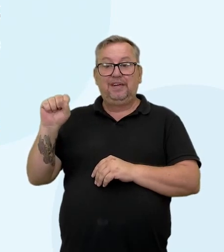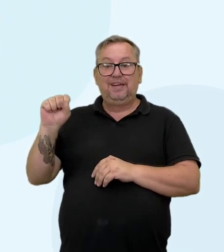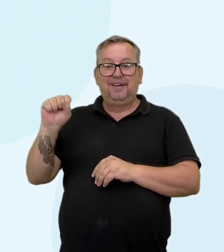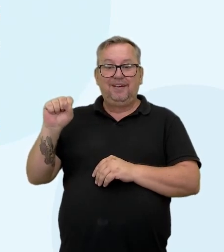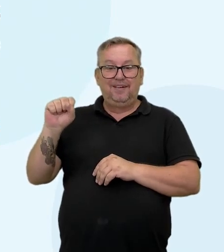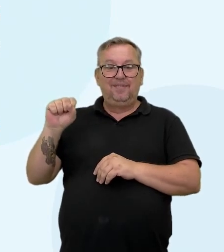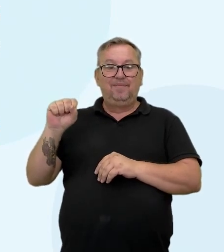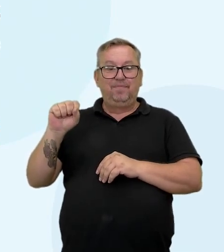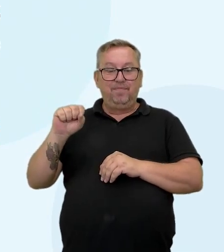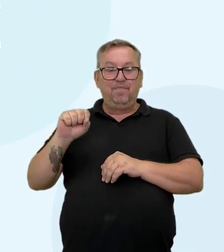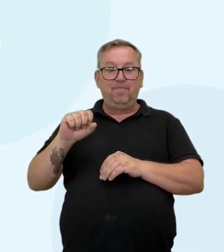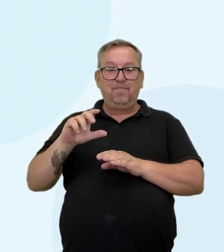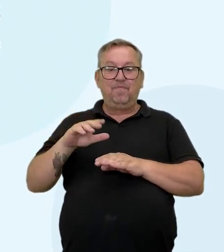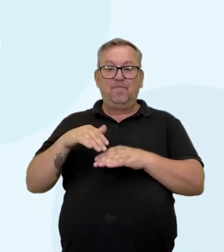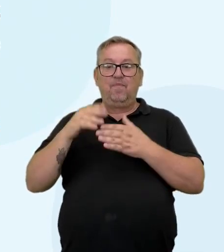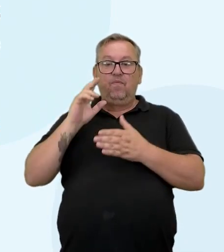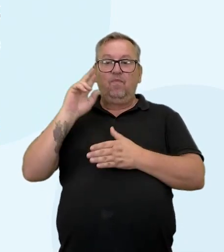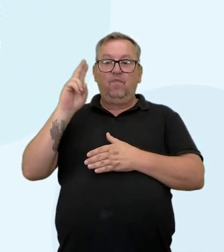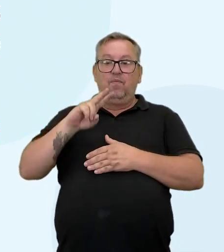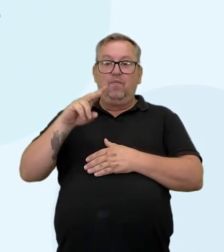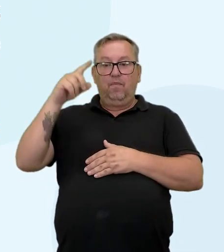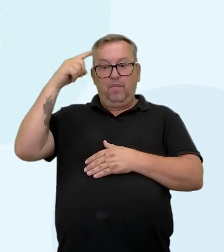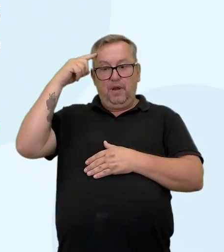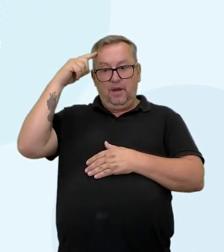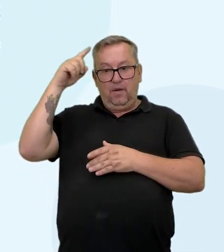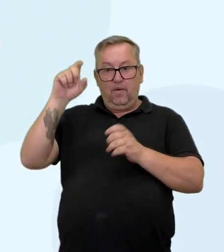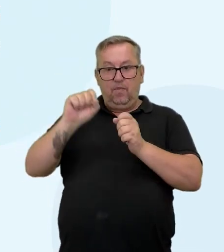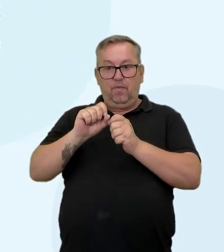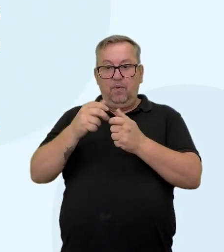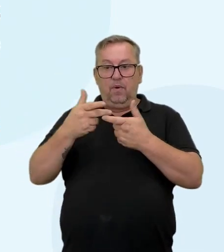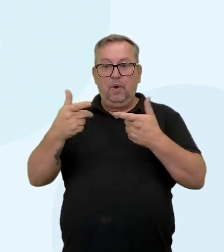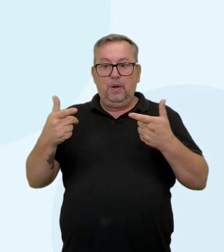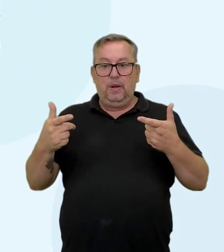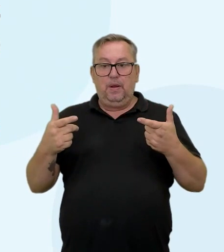problema, quando a gente pensou em produzir